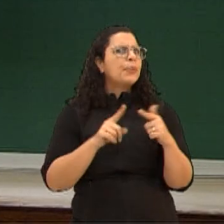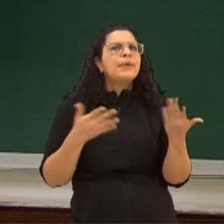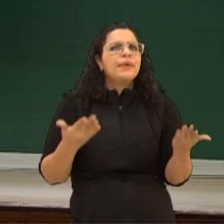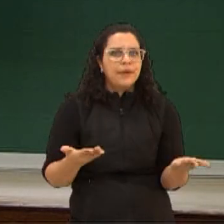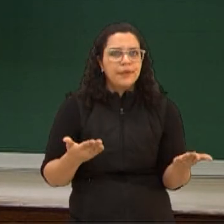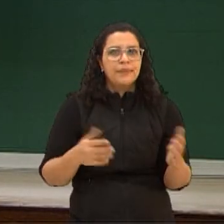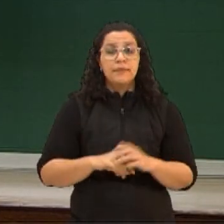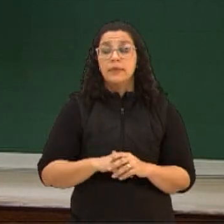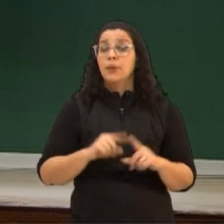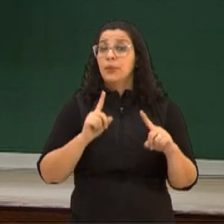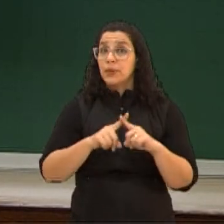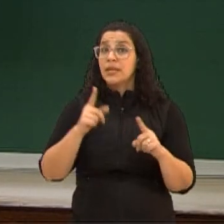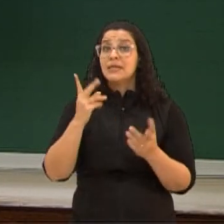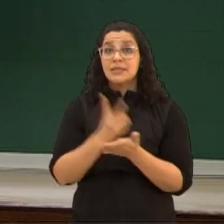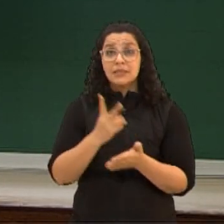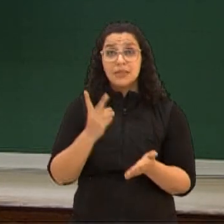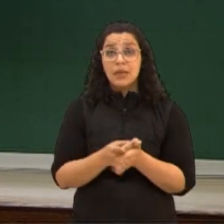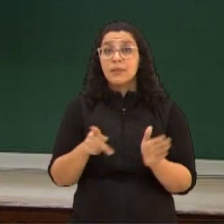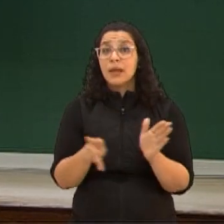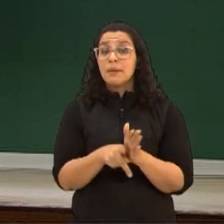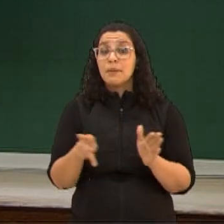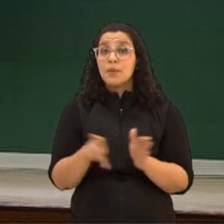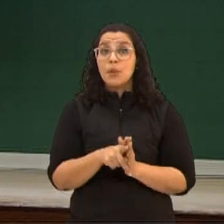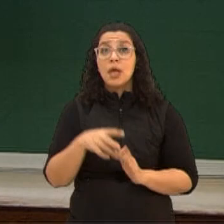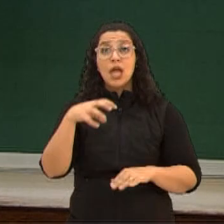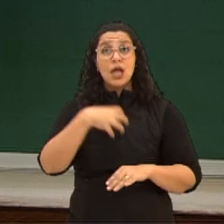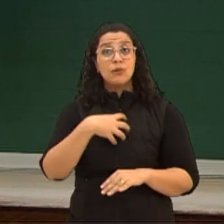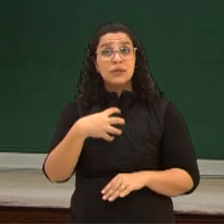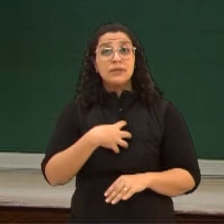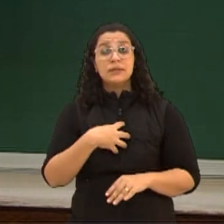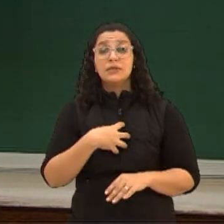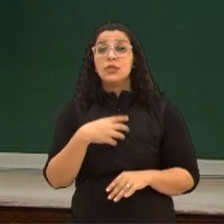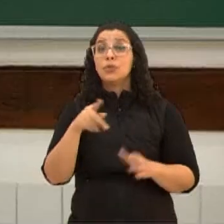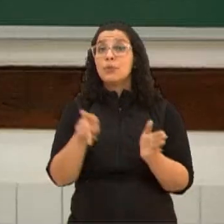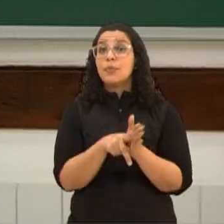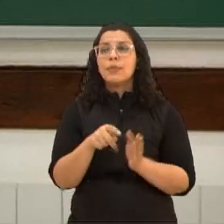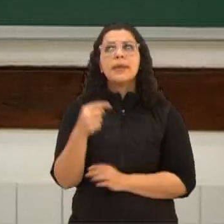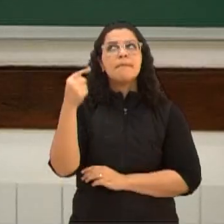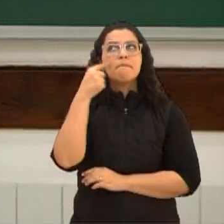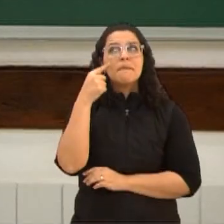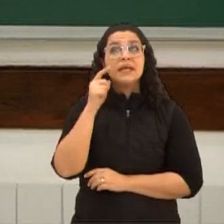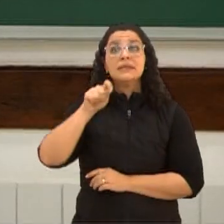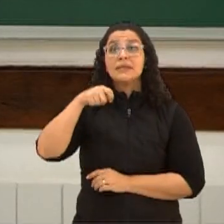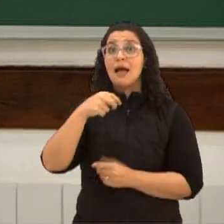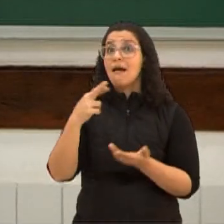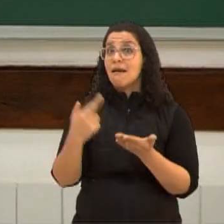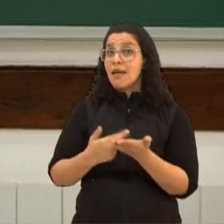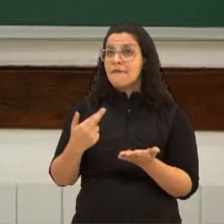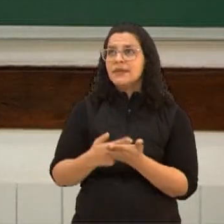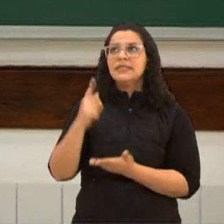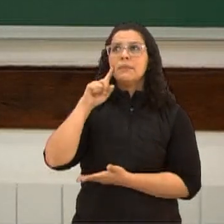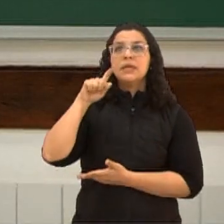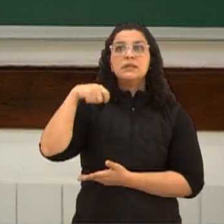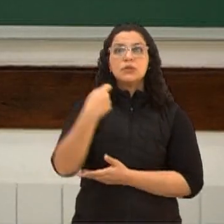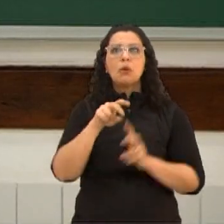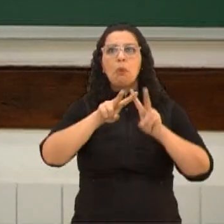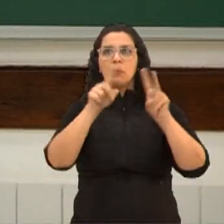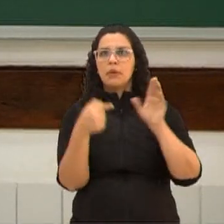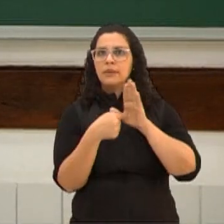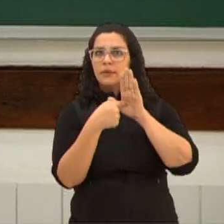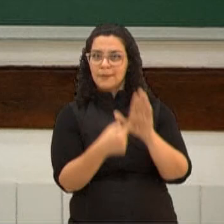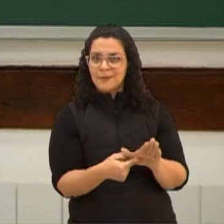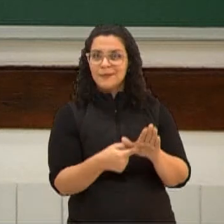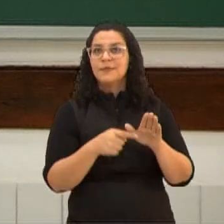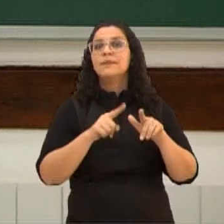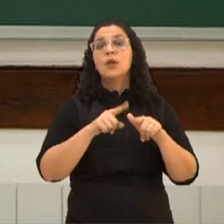ser o editor-chefe? Porque se é a posição da revista com relação a um tema abordado ali da revista ou